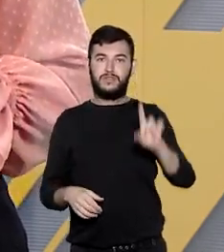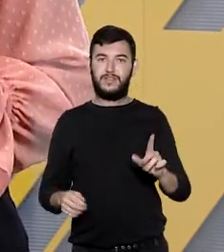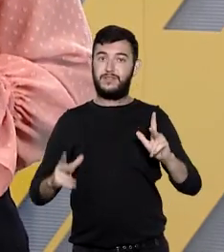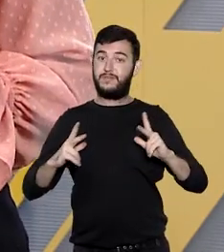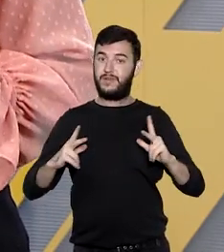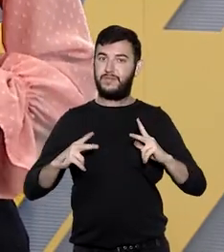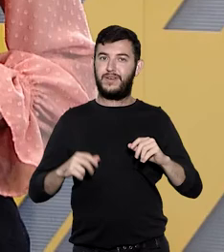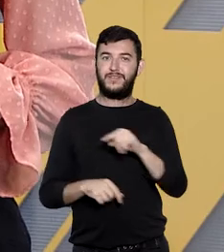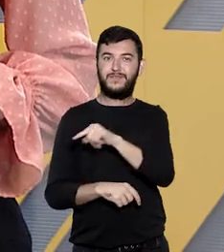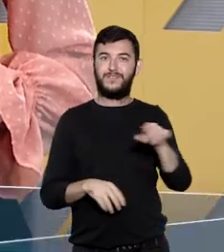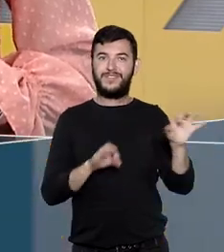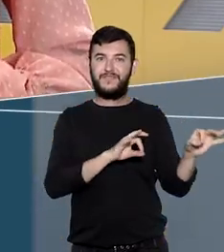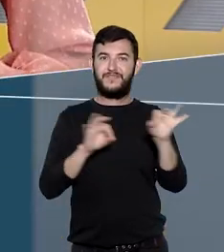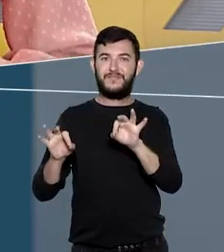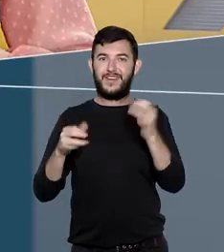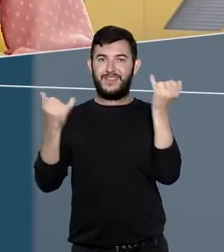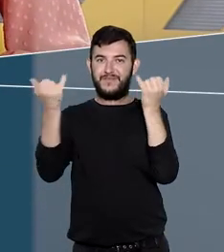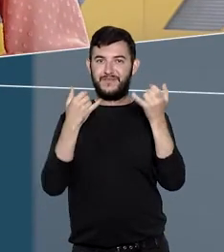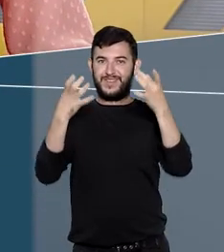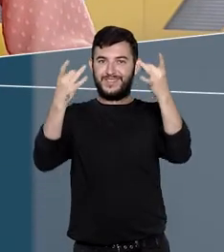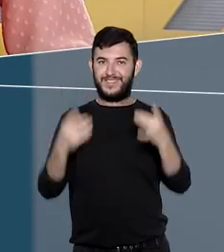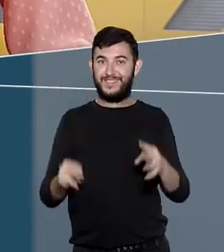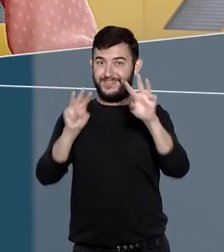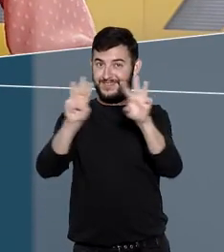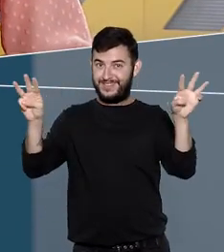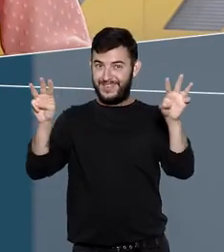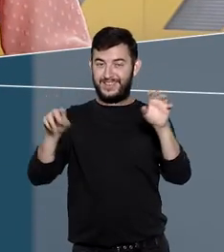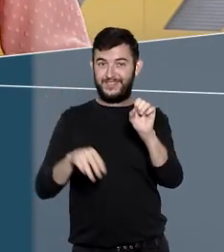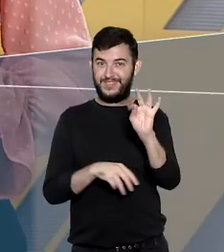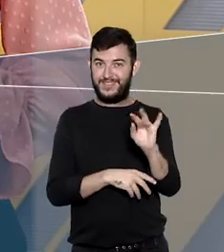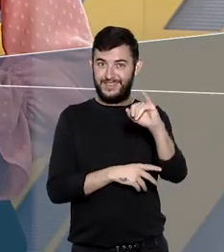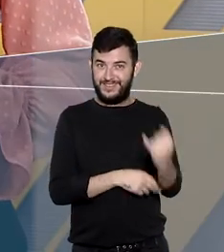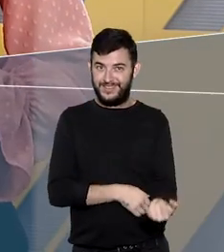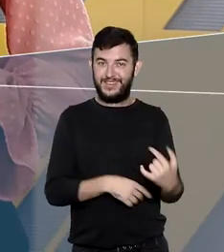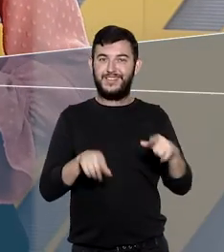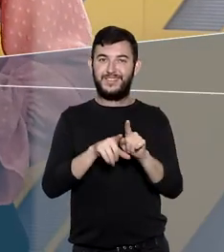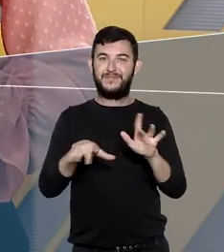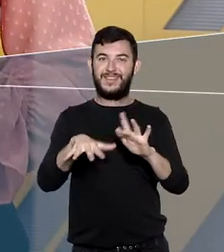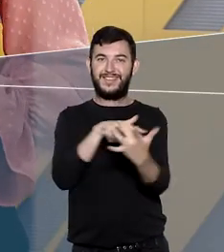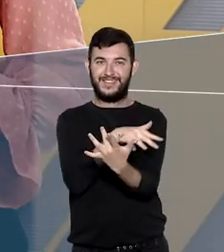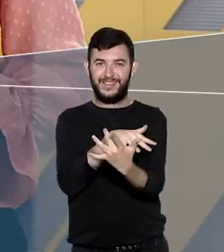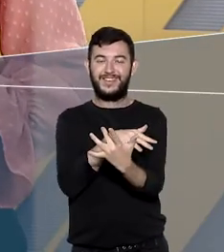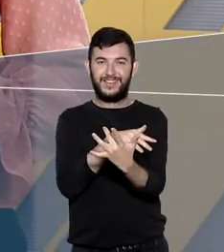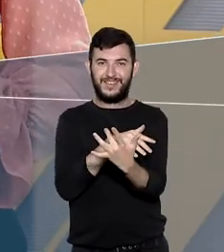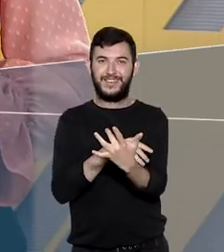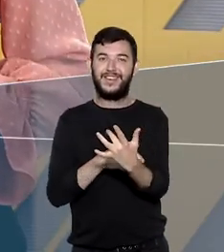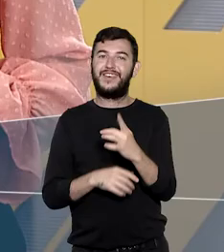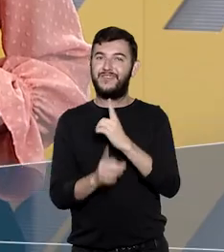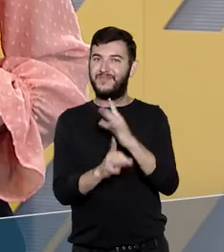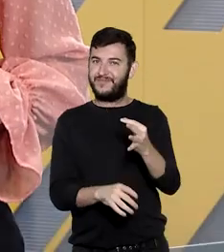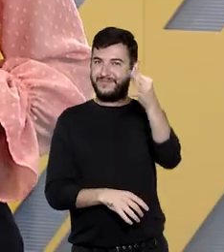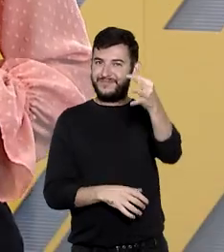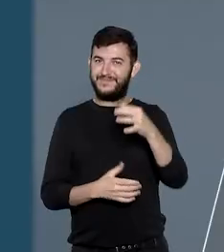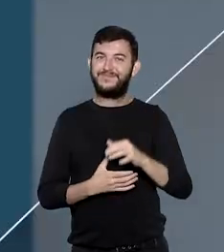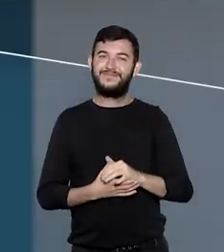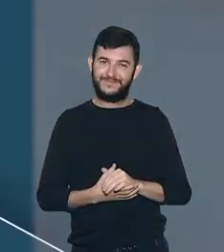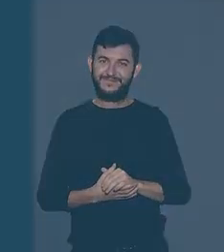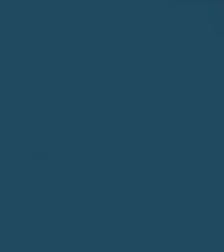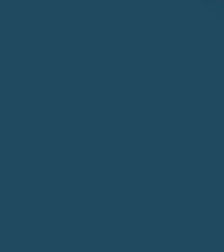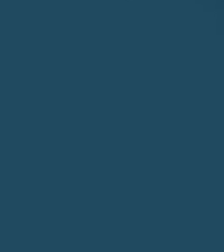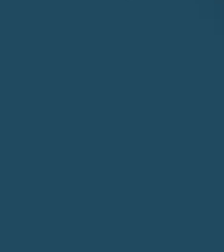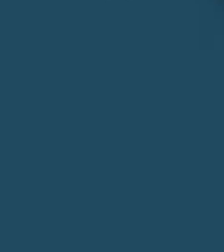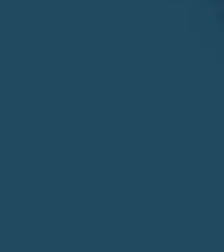privado. Você confere outras notícias no site do STJ e nas nossas redes sociais. Até a próxima!